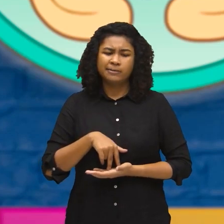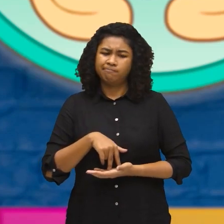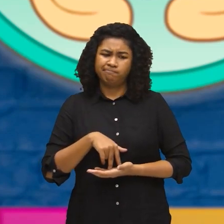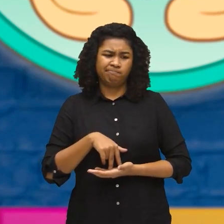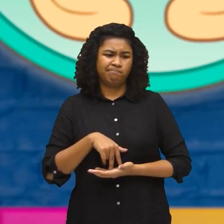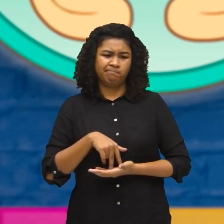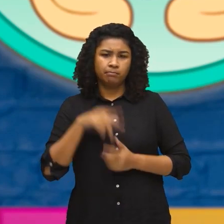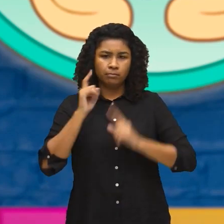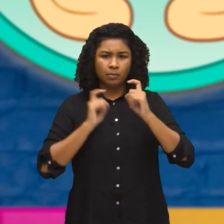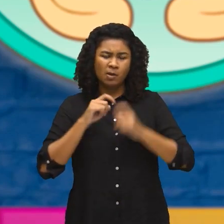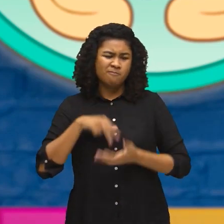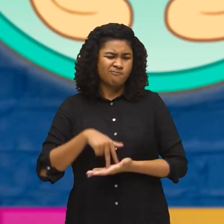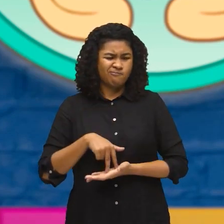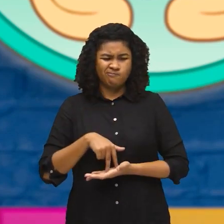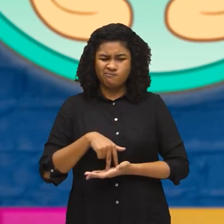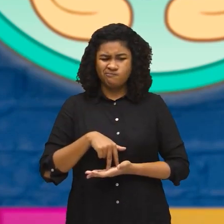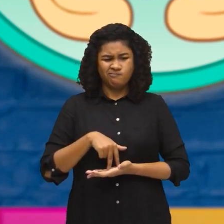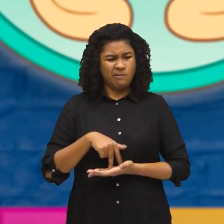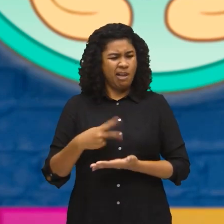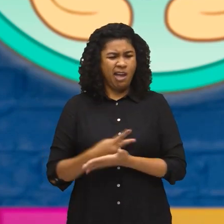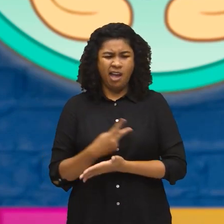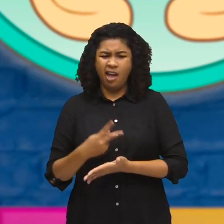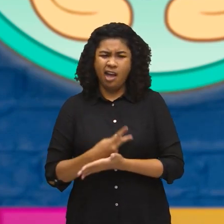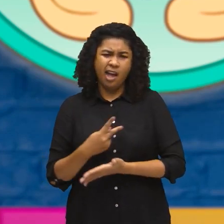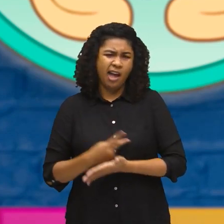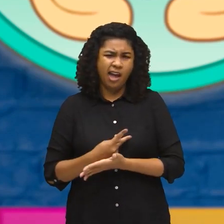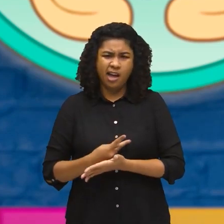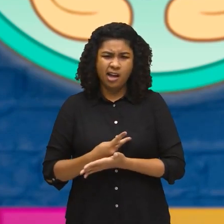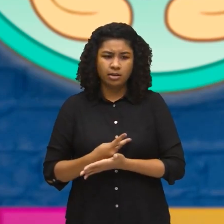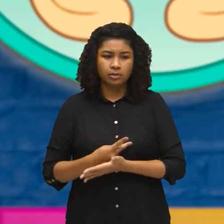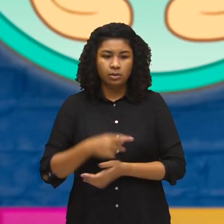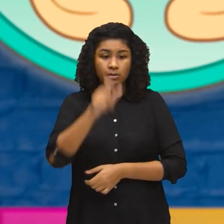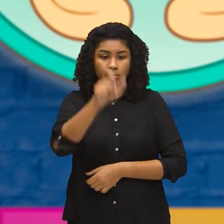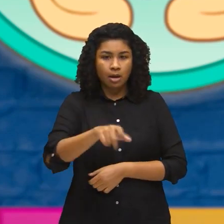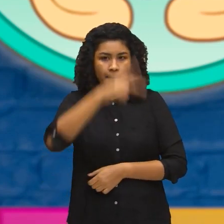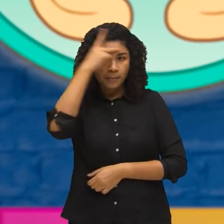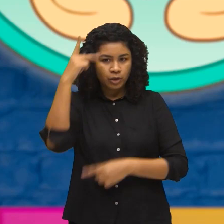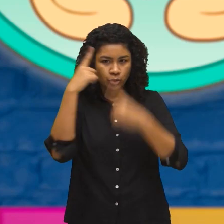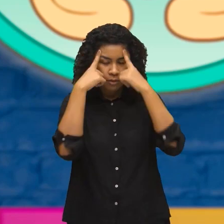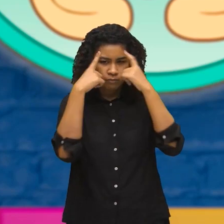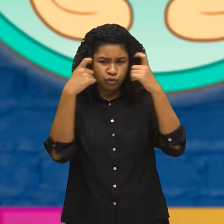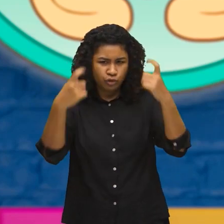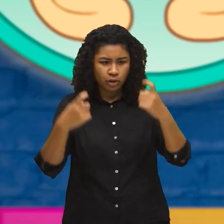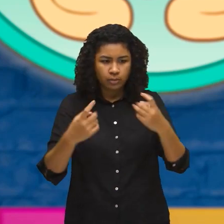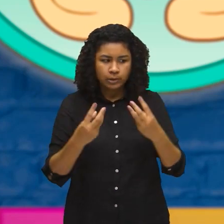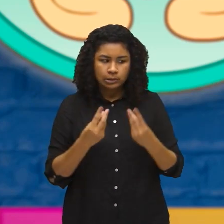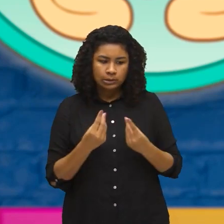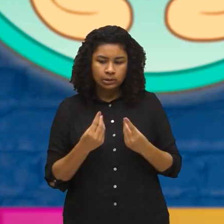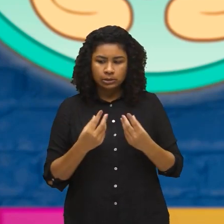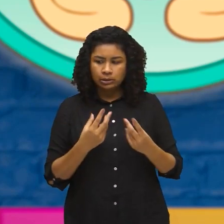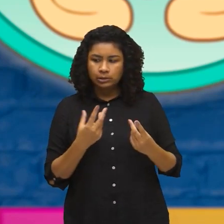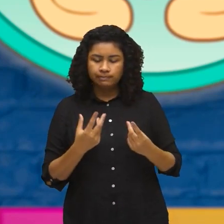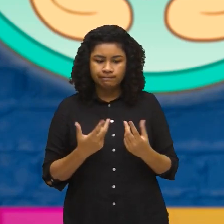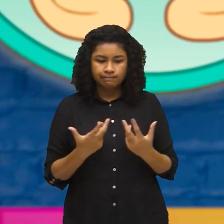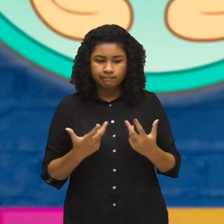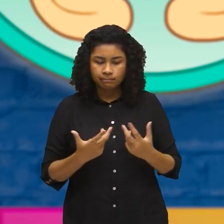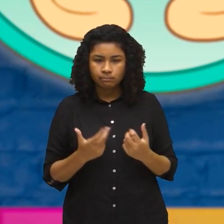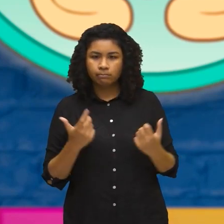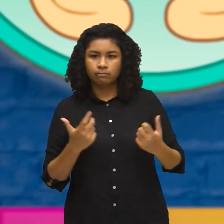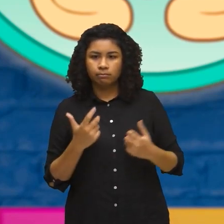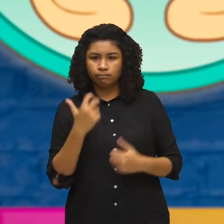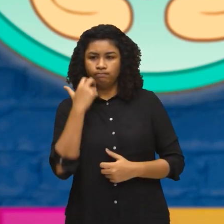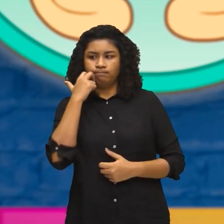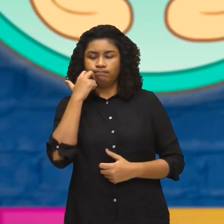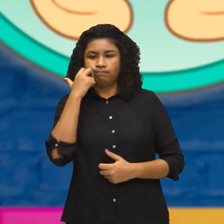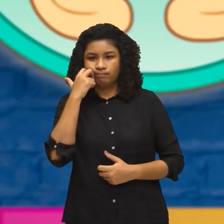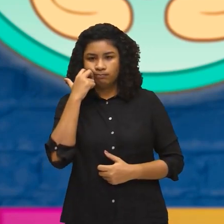a defender a vítima. E aí diminui ou começa a sensibilizar o agressor para que ele não faça